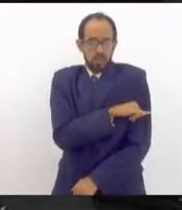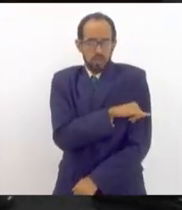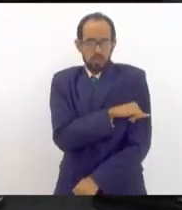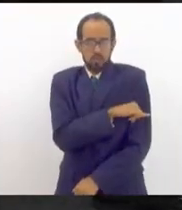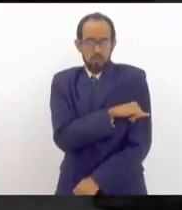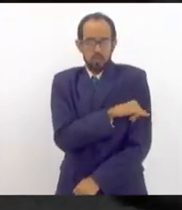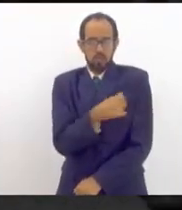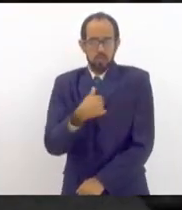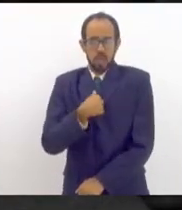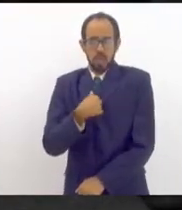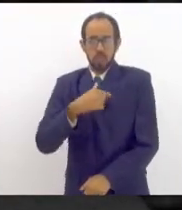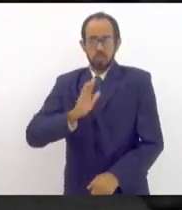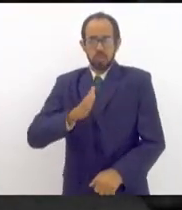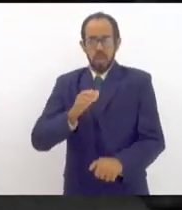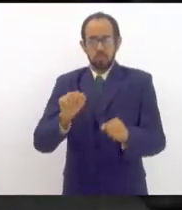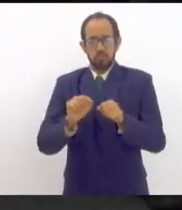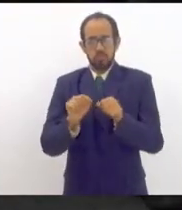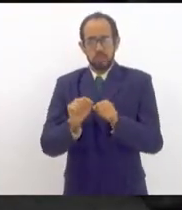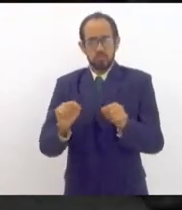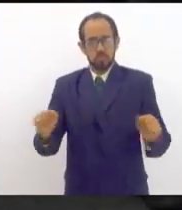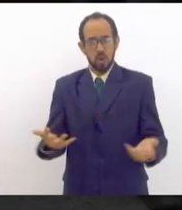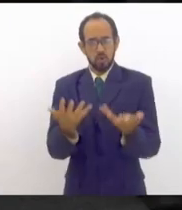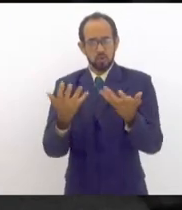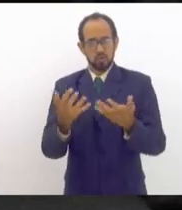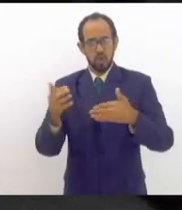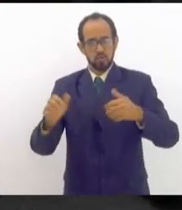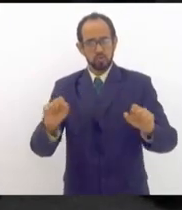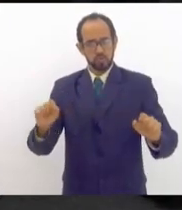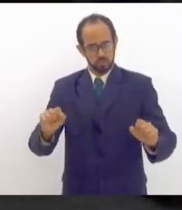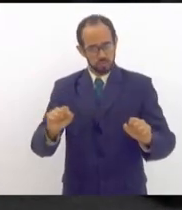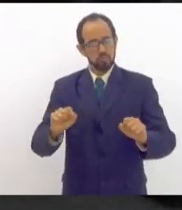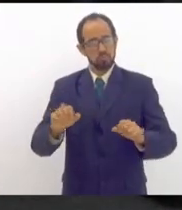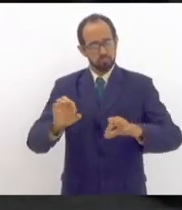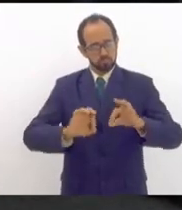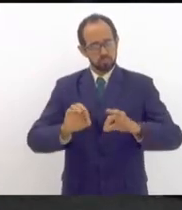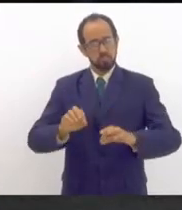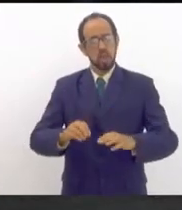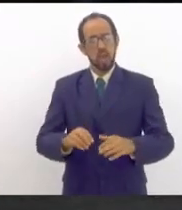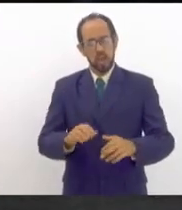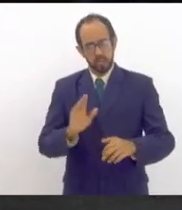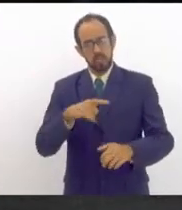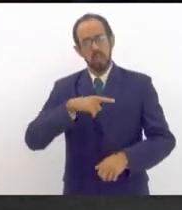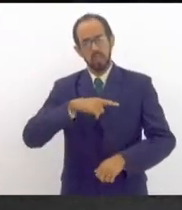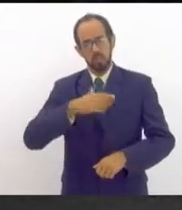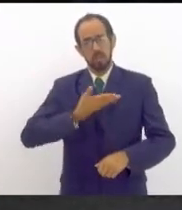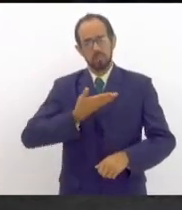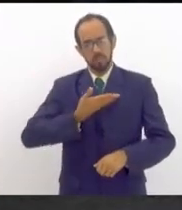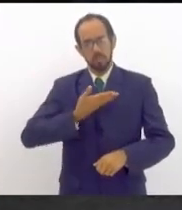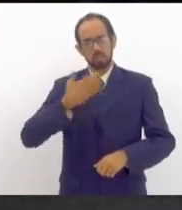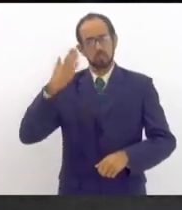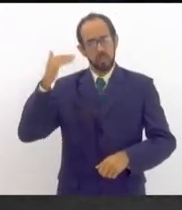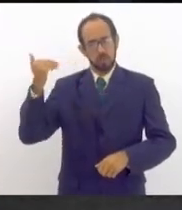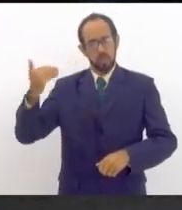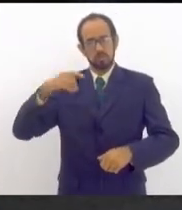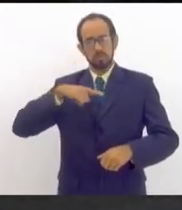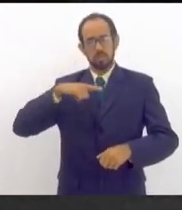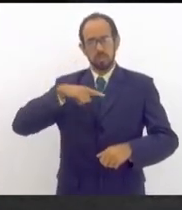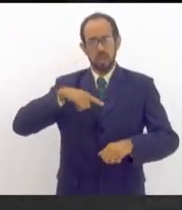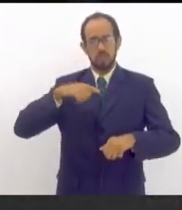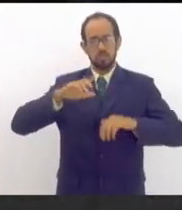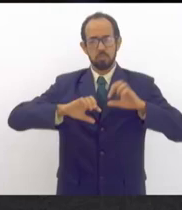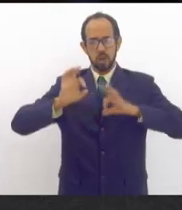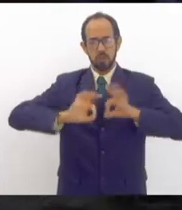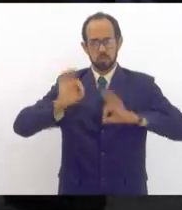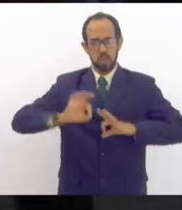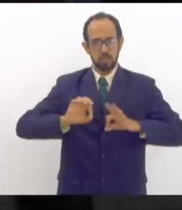um sopro fui produtor de evento durante alguns anos é que tem vários amigos famosos que tem projetos sociais